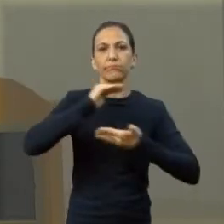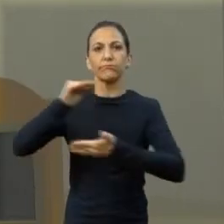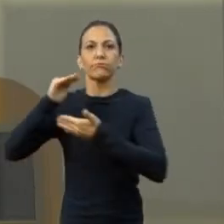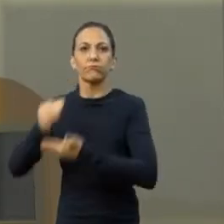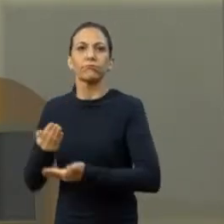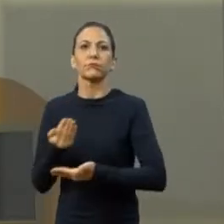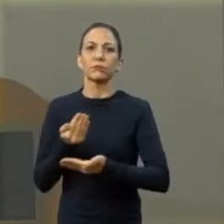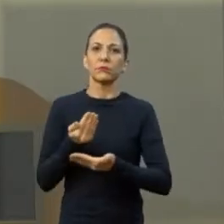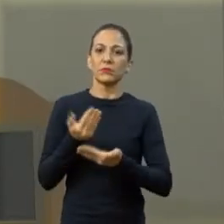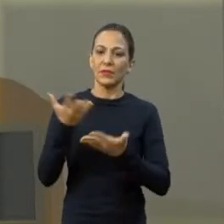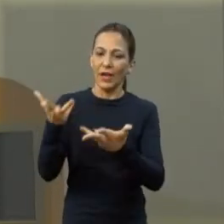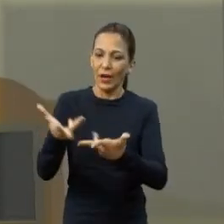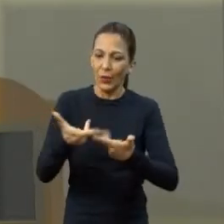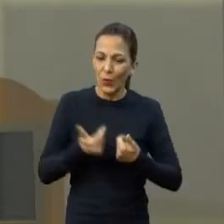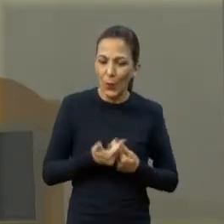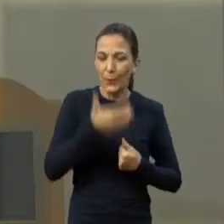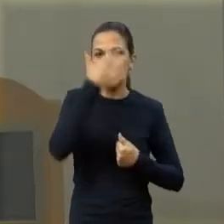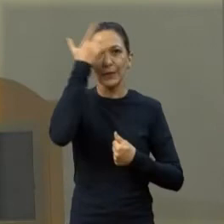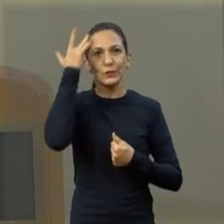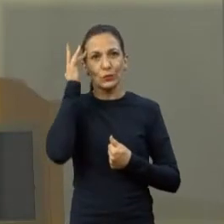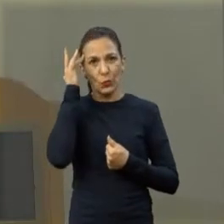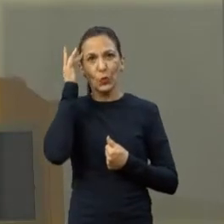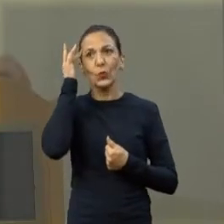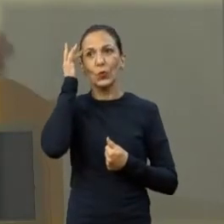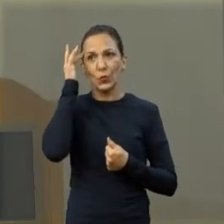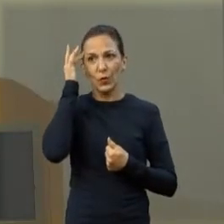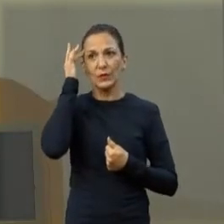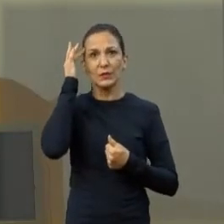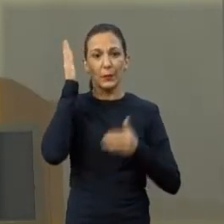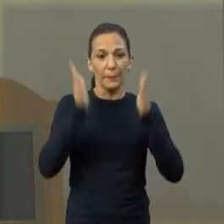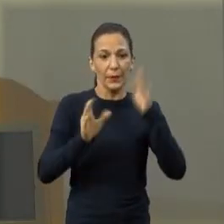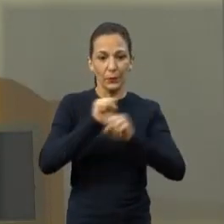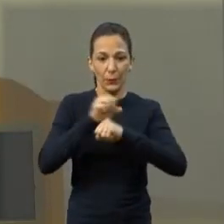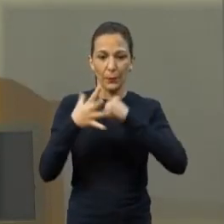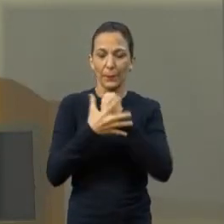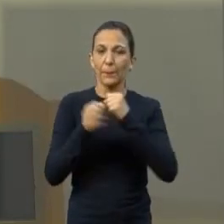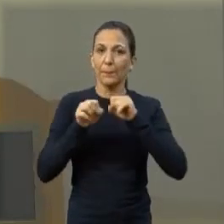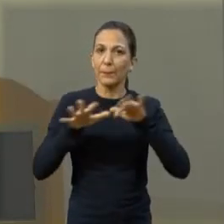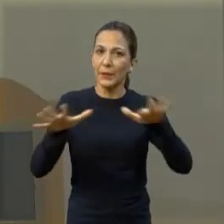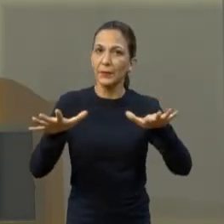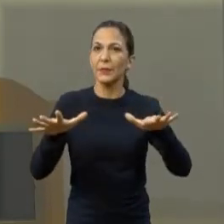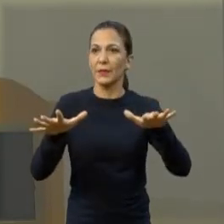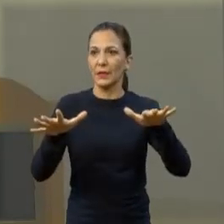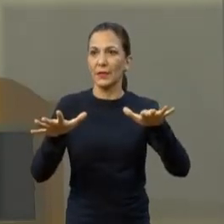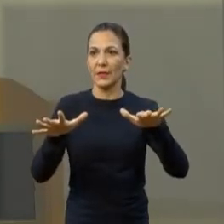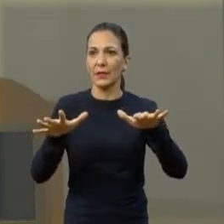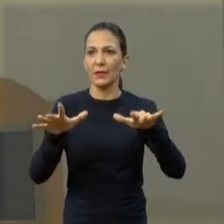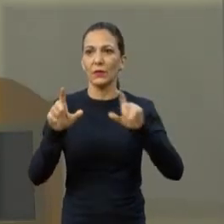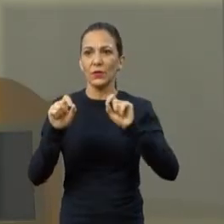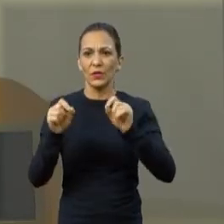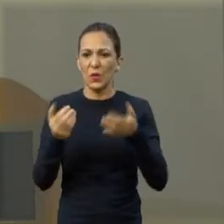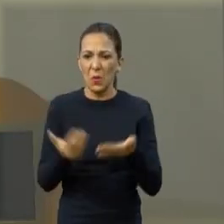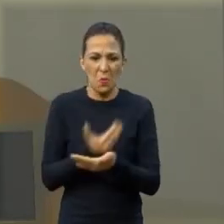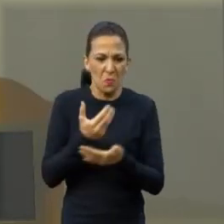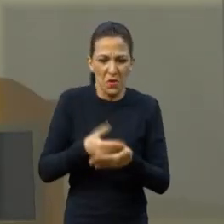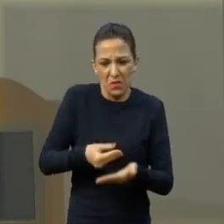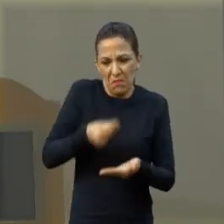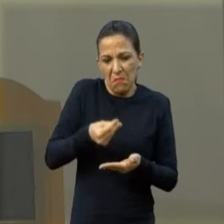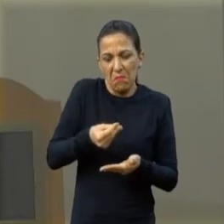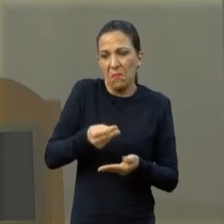o que acolheu as pessoas não só com uma cestinha de hortifrúti para criar confusão e Fila ali no Ceasa